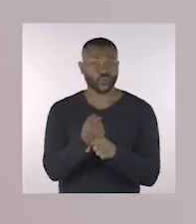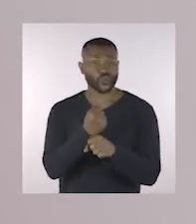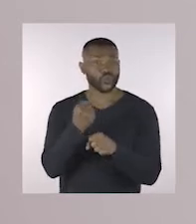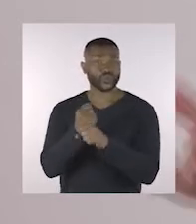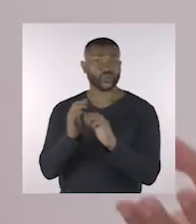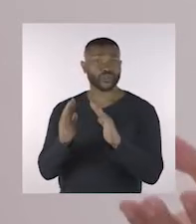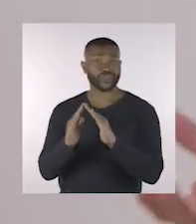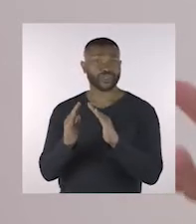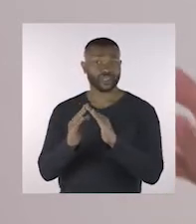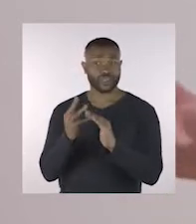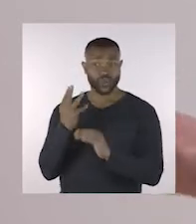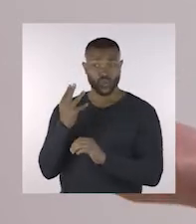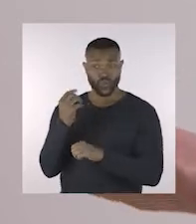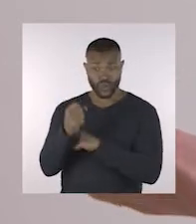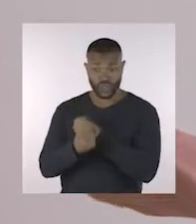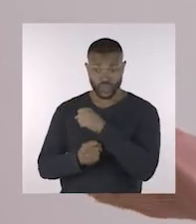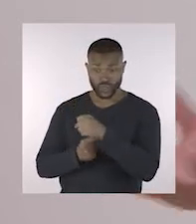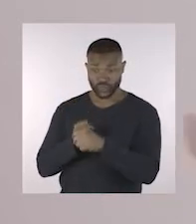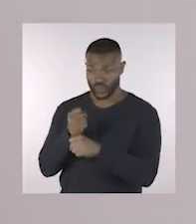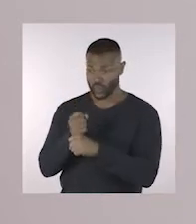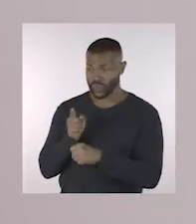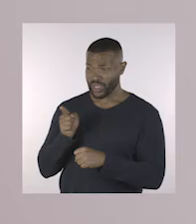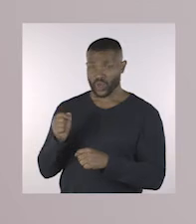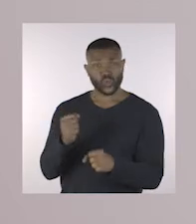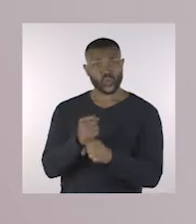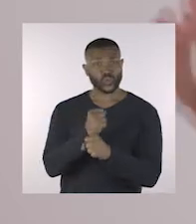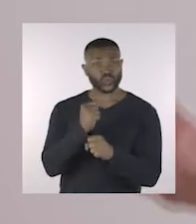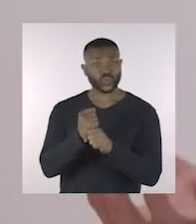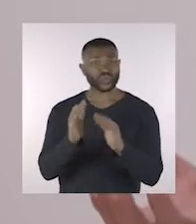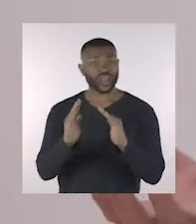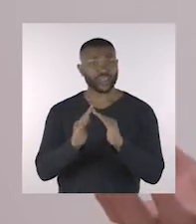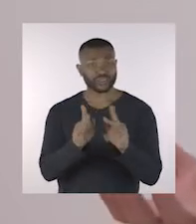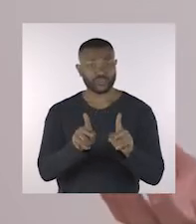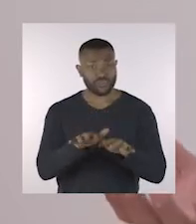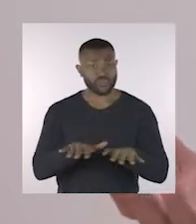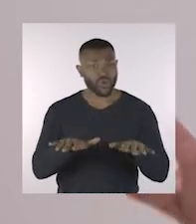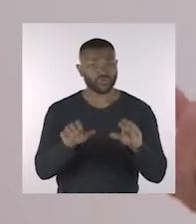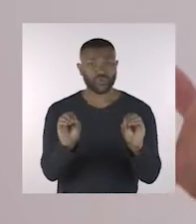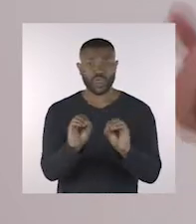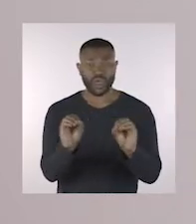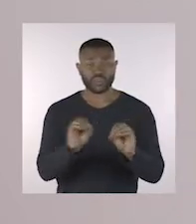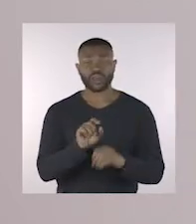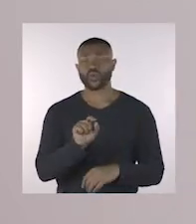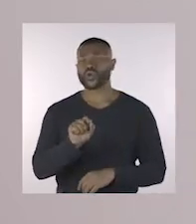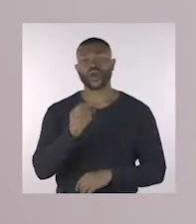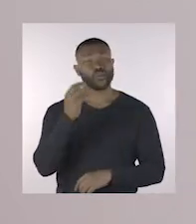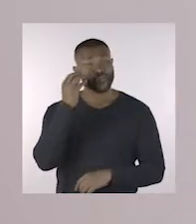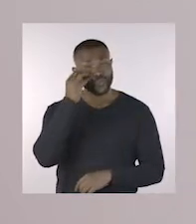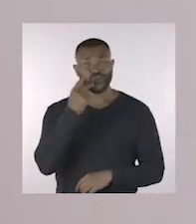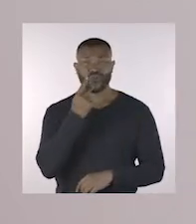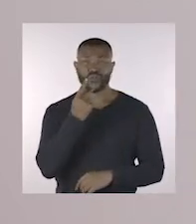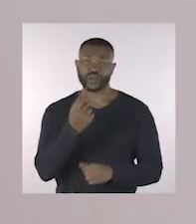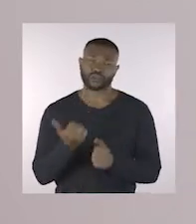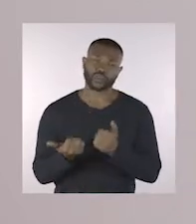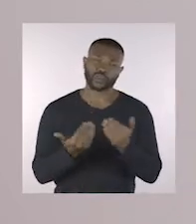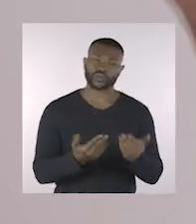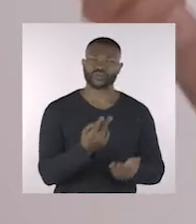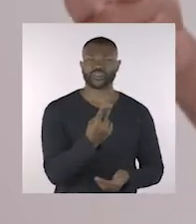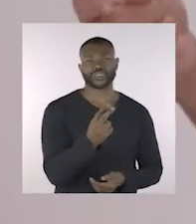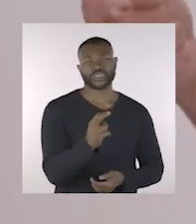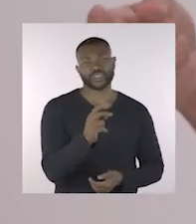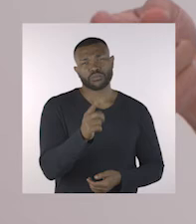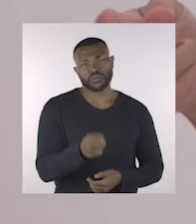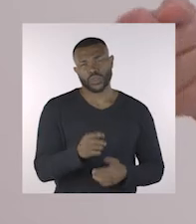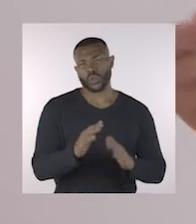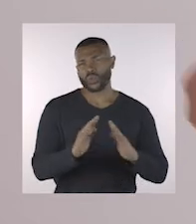não se faz moradia nesses quatro anos não se fez moradia Popular nenhuma o que o Bruno Covas diz que